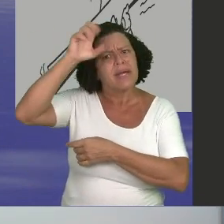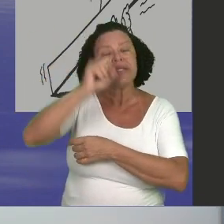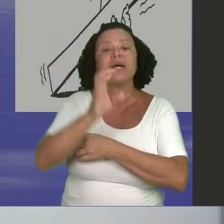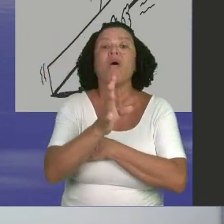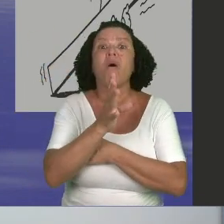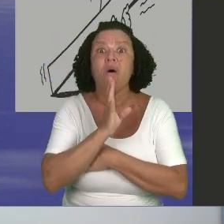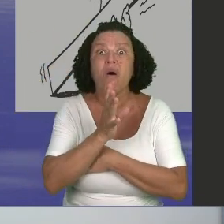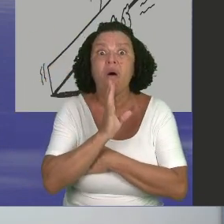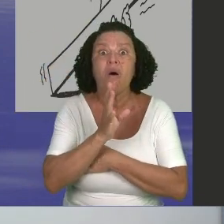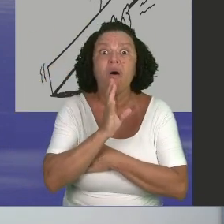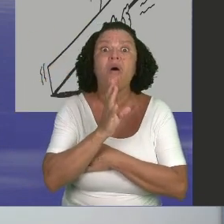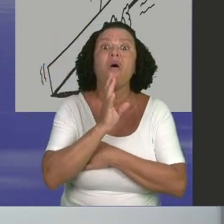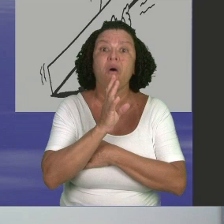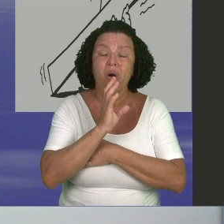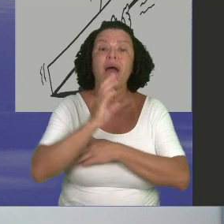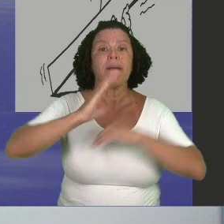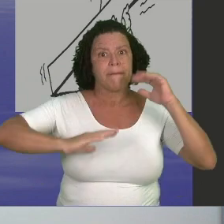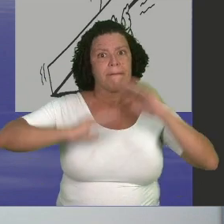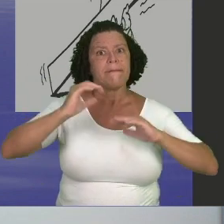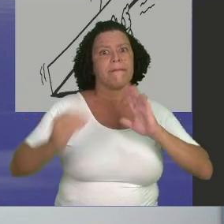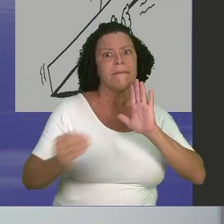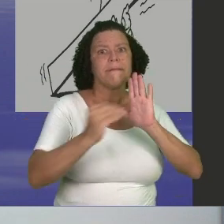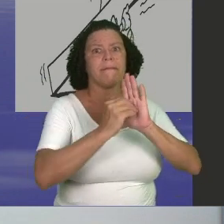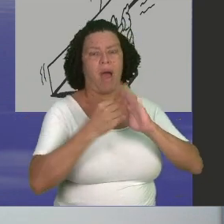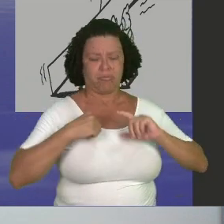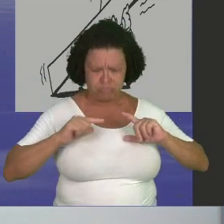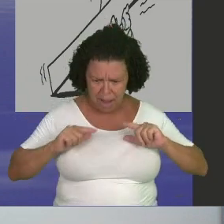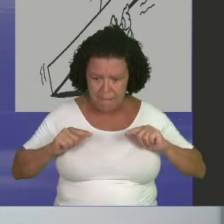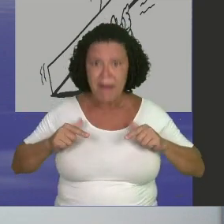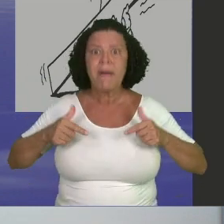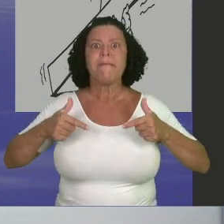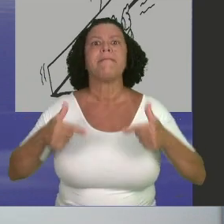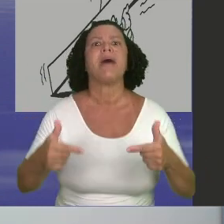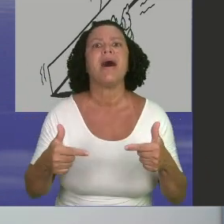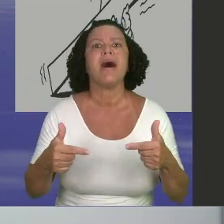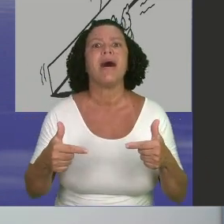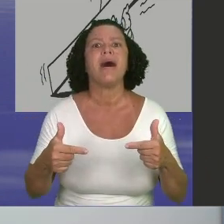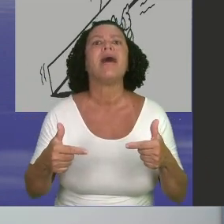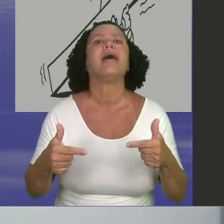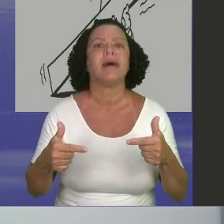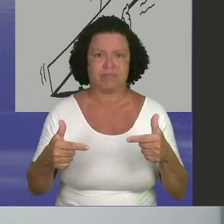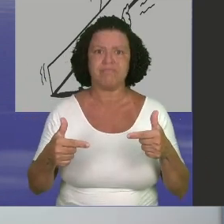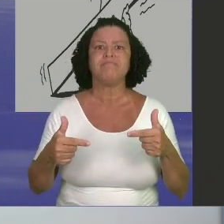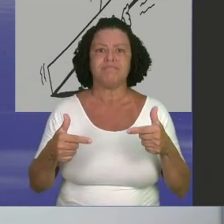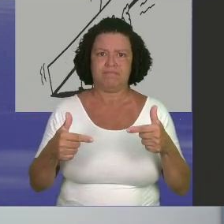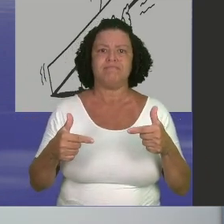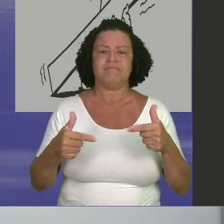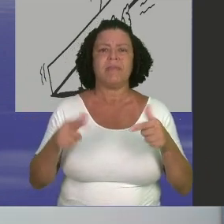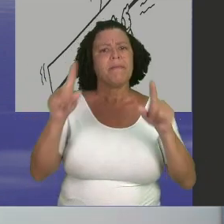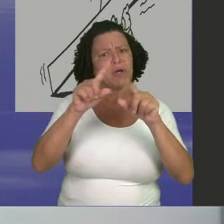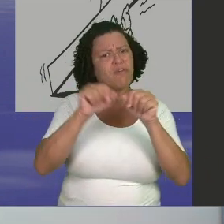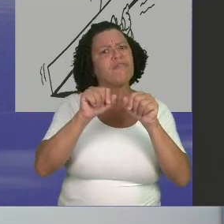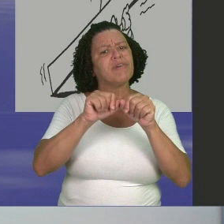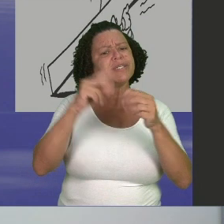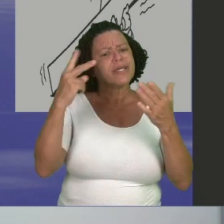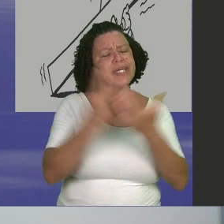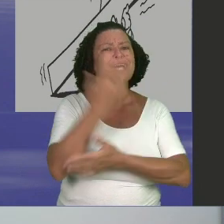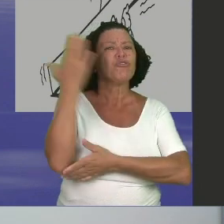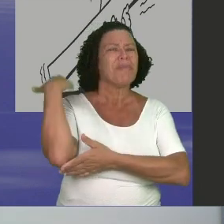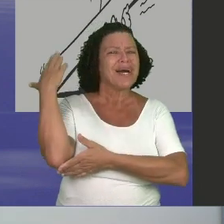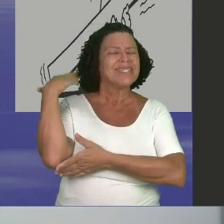conhecemos e botamos em prática e também para expiar os erros que já tenhamos